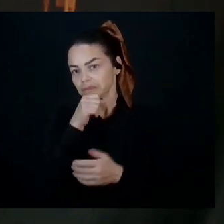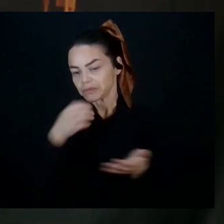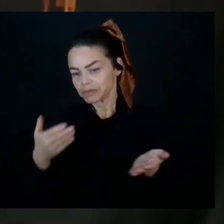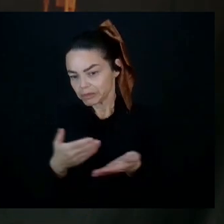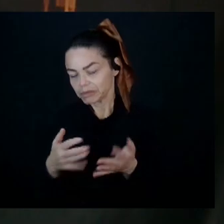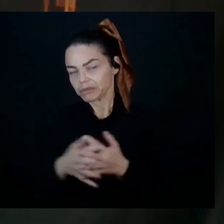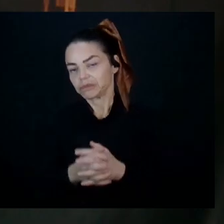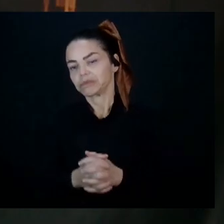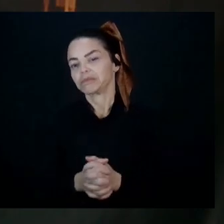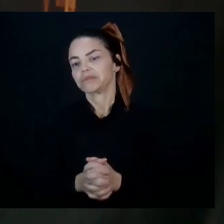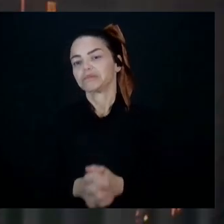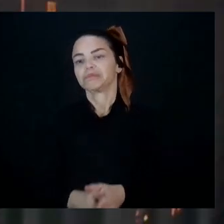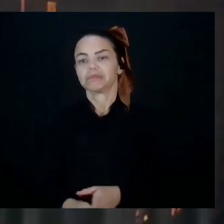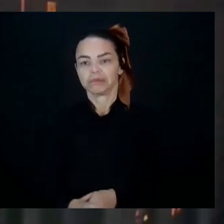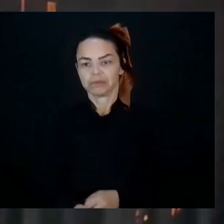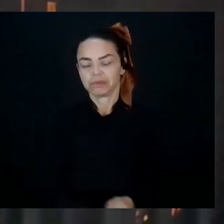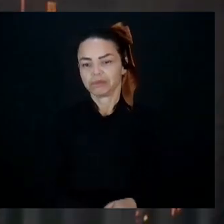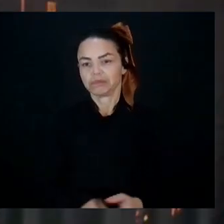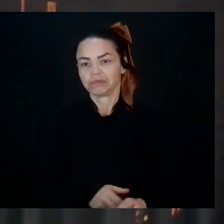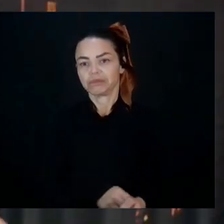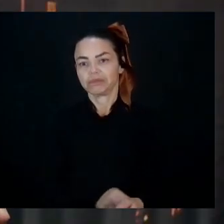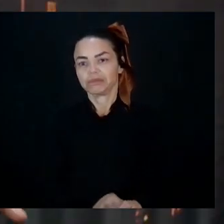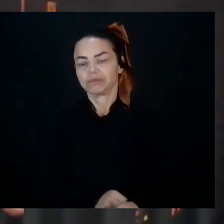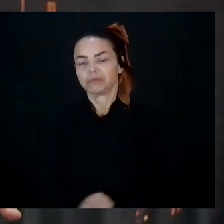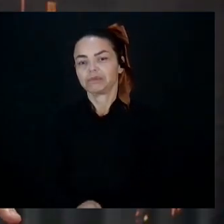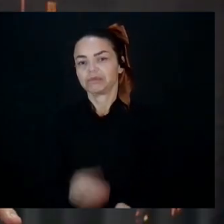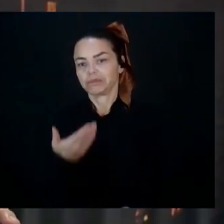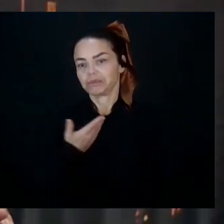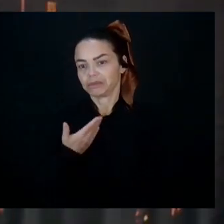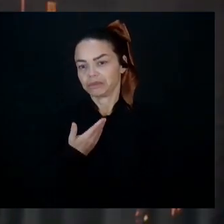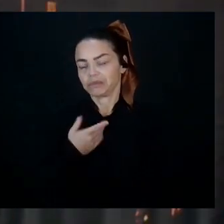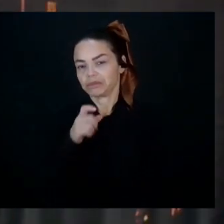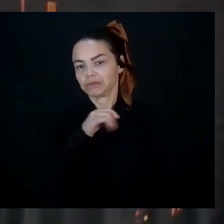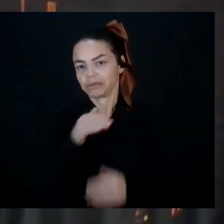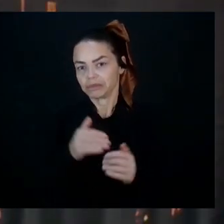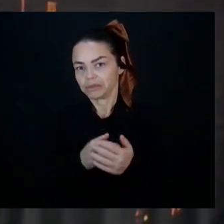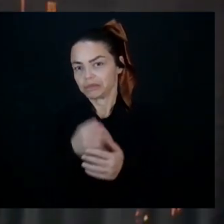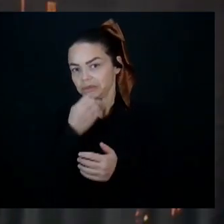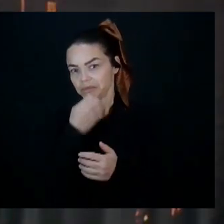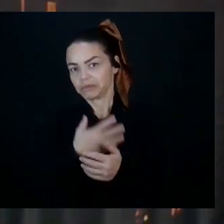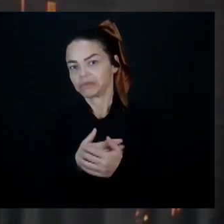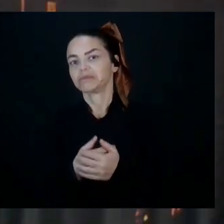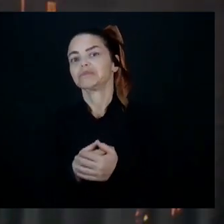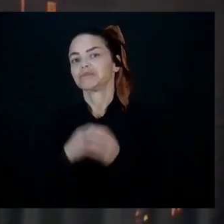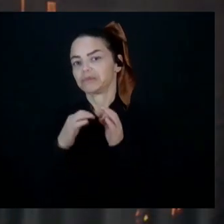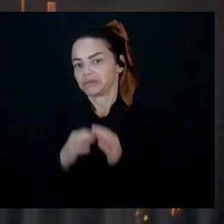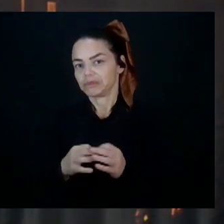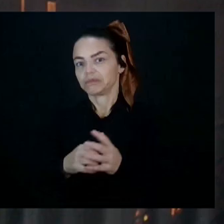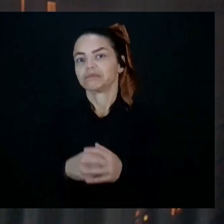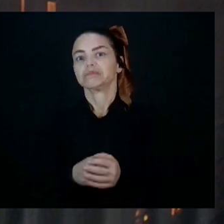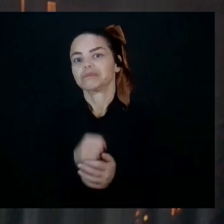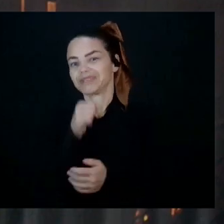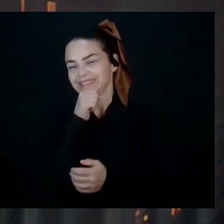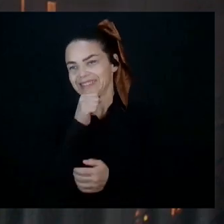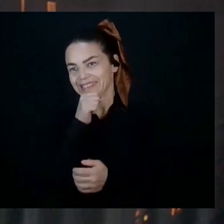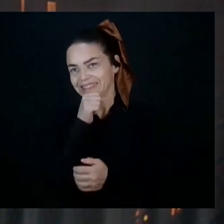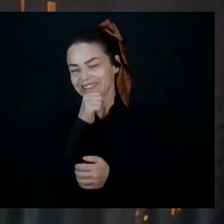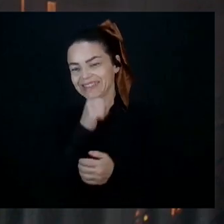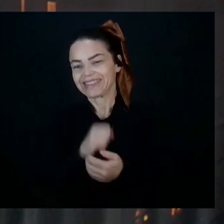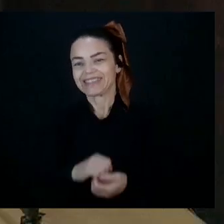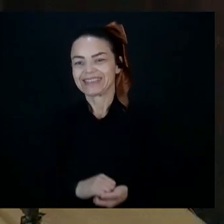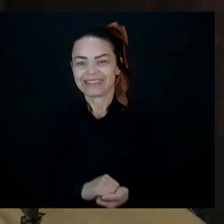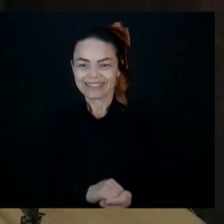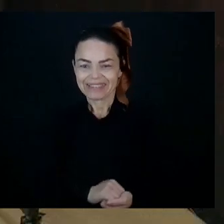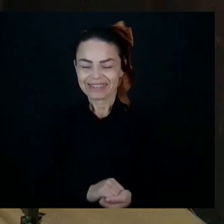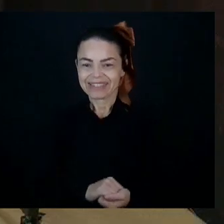professor? Exato. Eu tenho uma amiga que ela diz assim, se tudo correr bem, se tudo der certo, nós vamos envelhecer. Então, né, se tudo der certo, eu